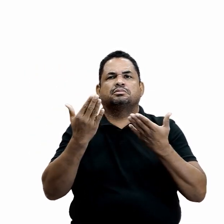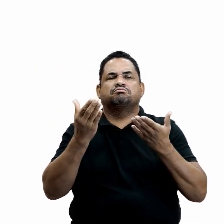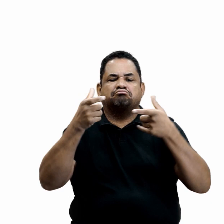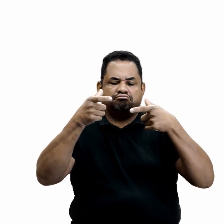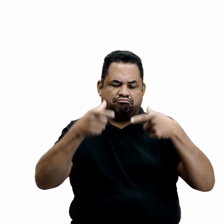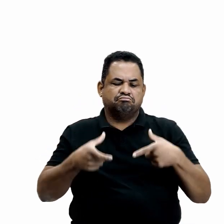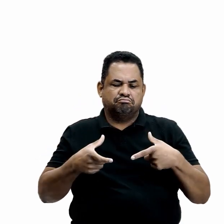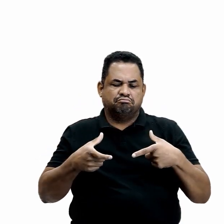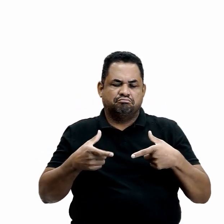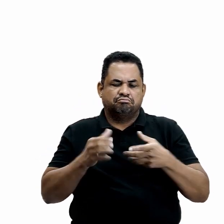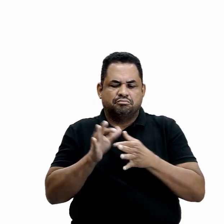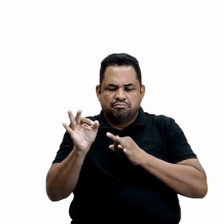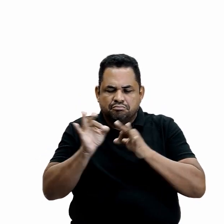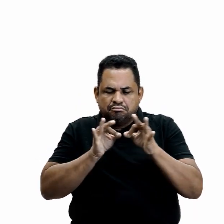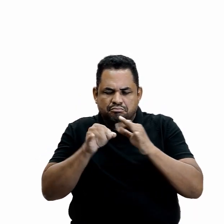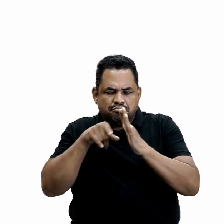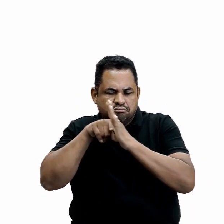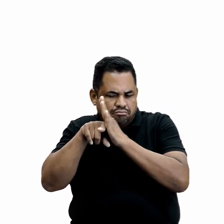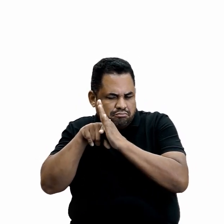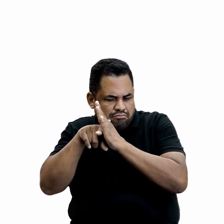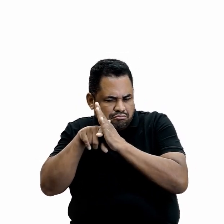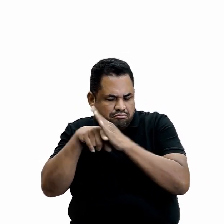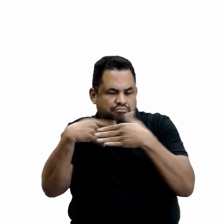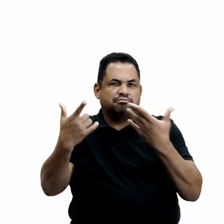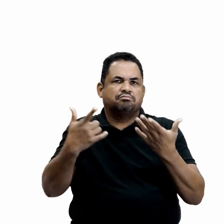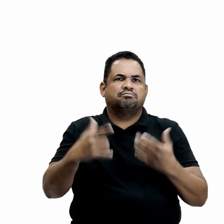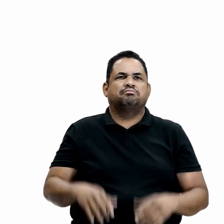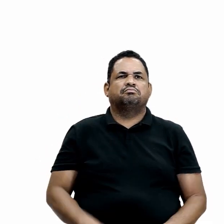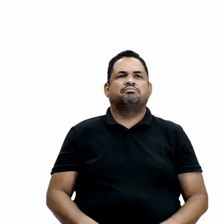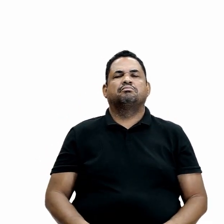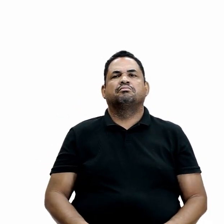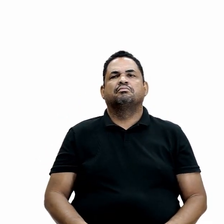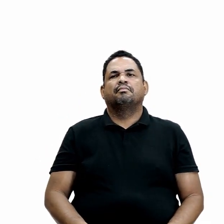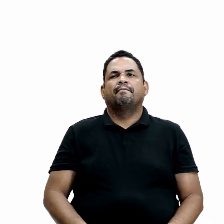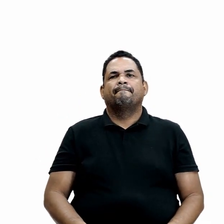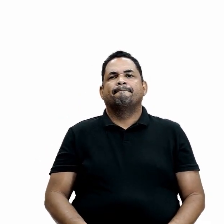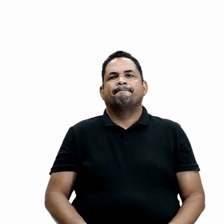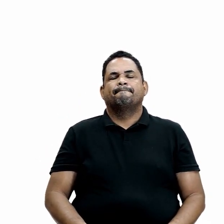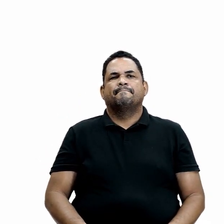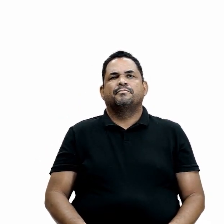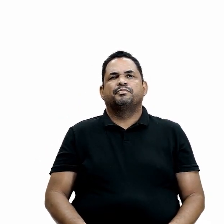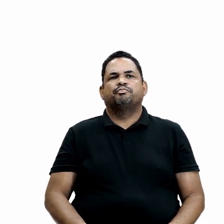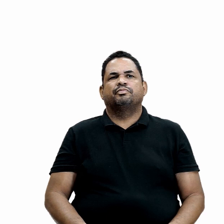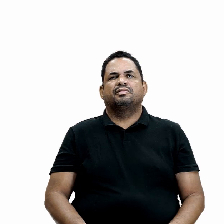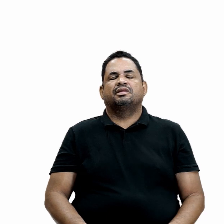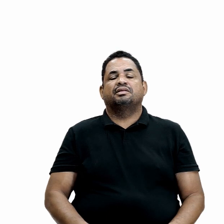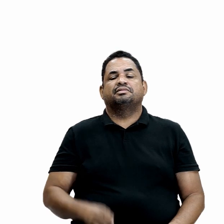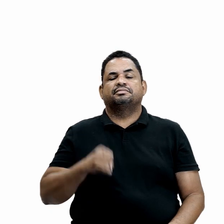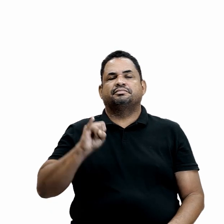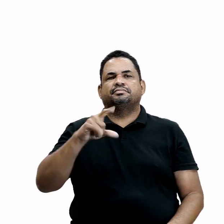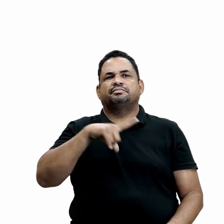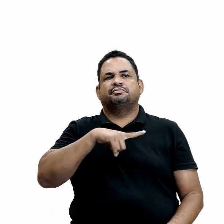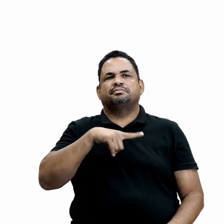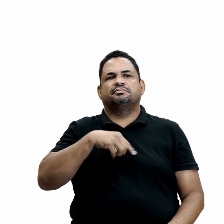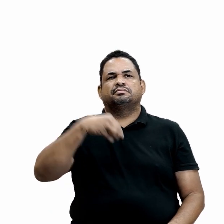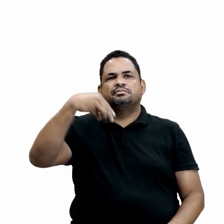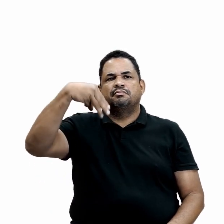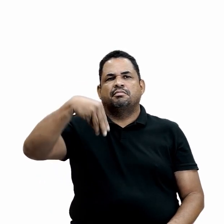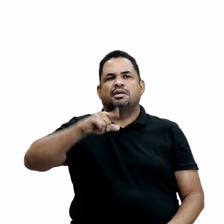foi descoberto, onde ele foi sintetizado. Tudo bem? Se eu tiver o